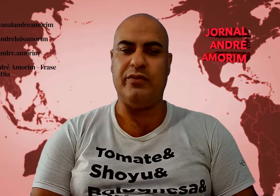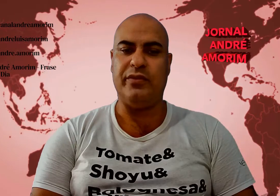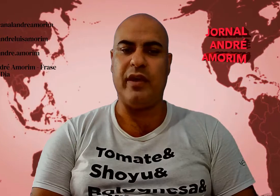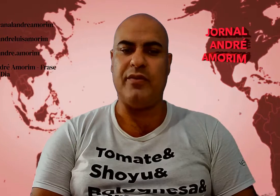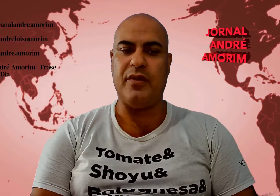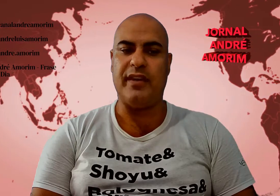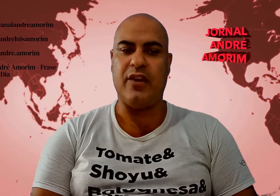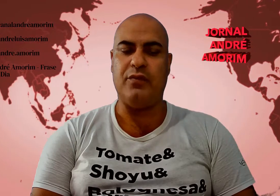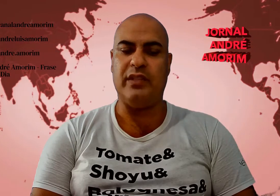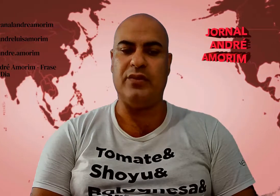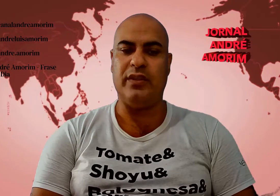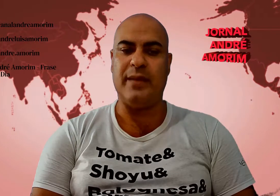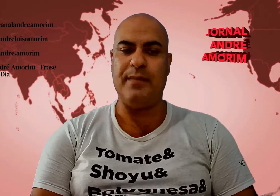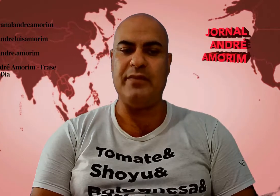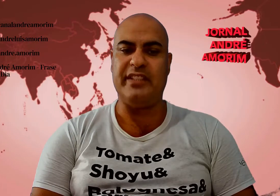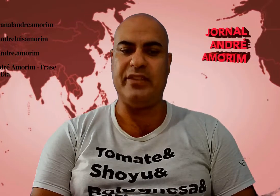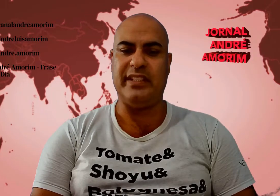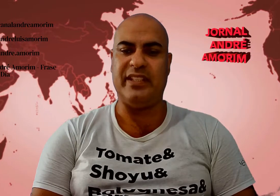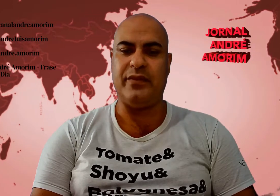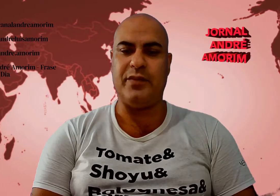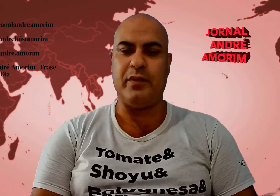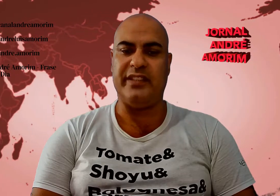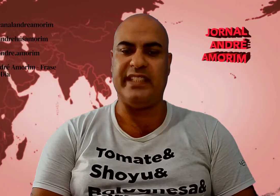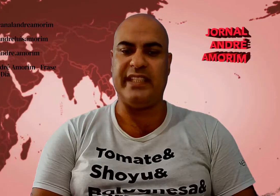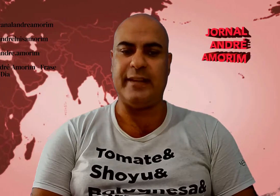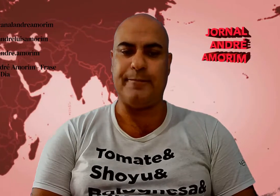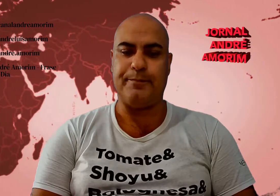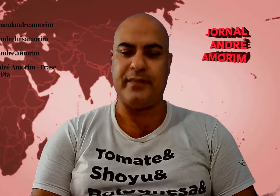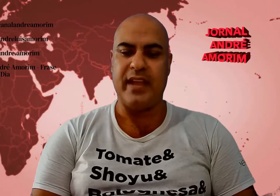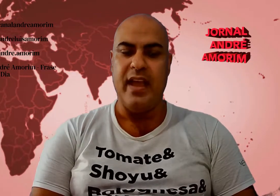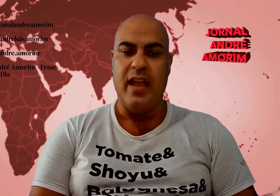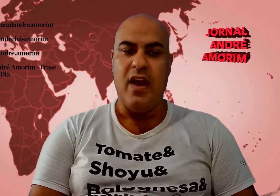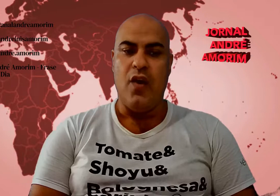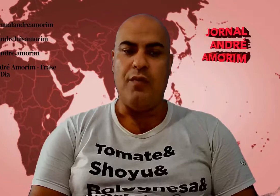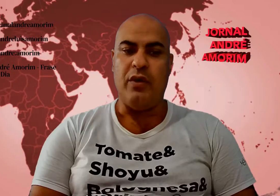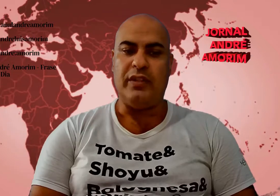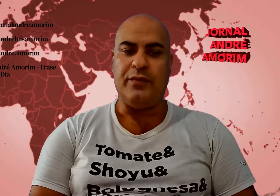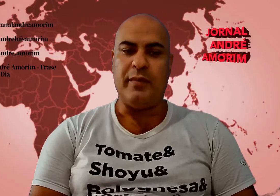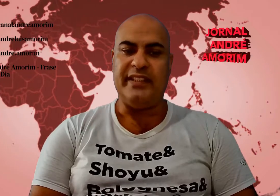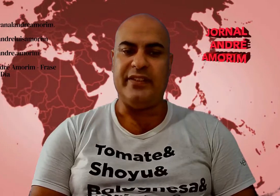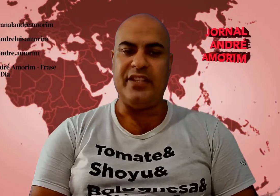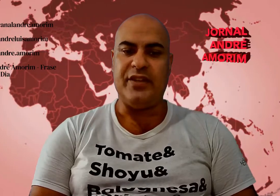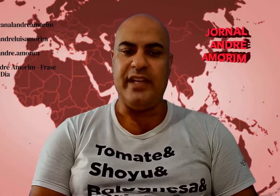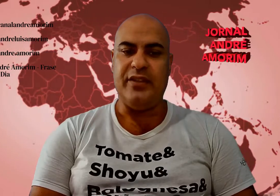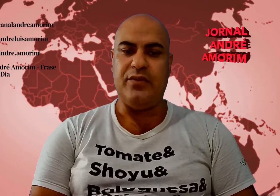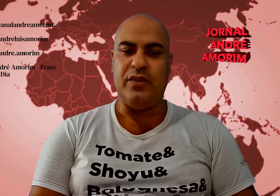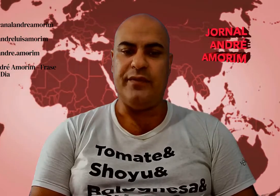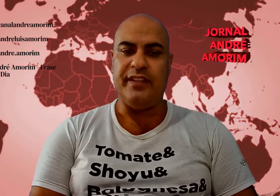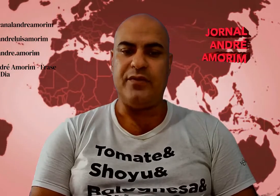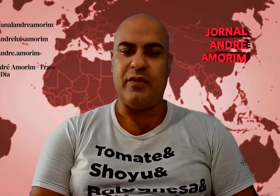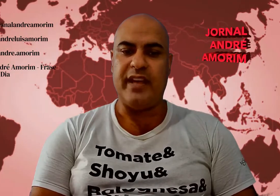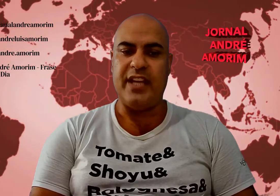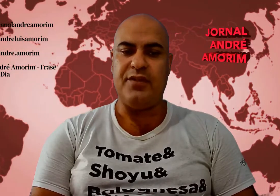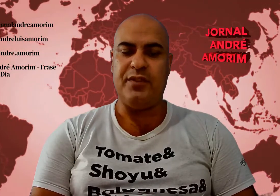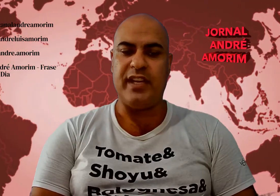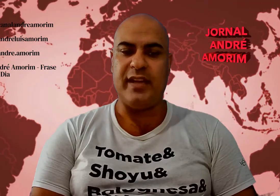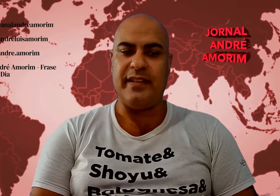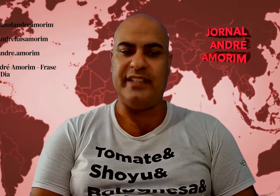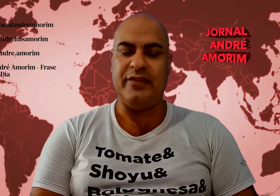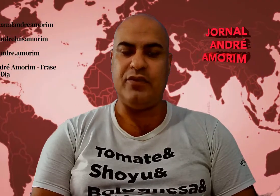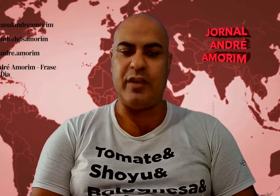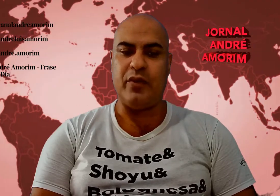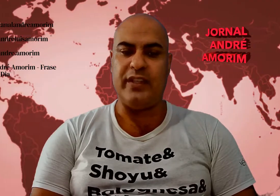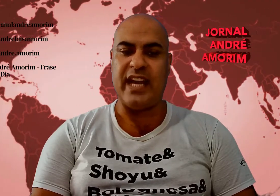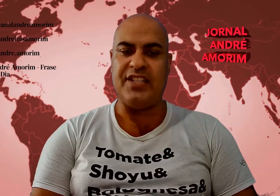lentos, como é usual em qualquer computador na mesma situação, explicou Santana. Uma outra informação é de que o eleitor não fez qualquer tipo